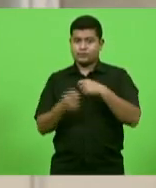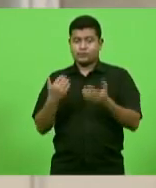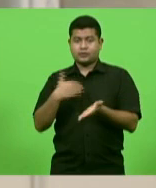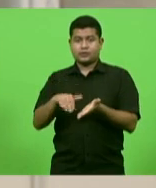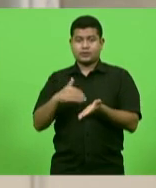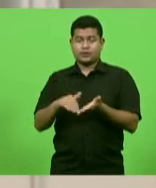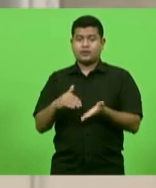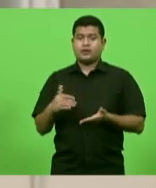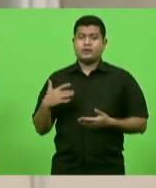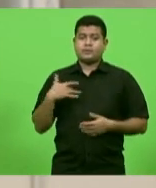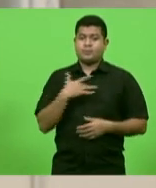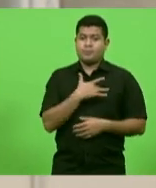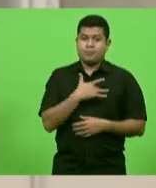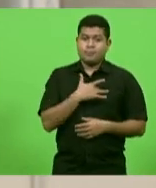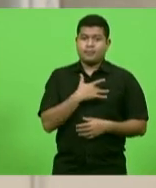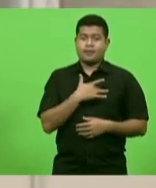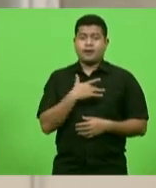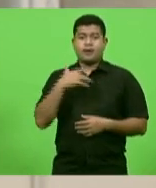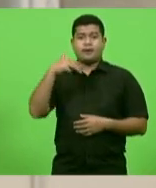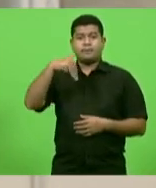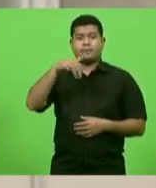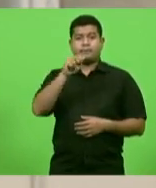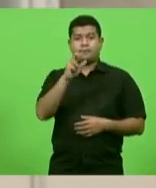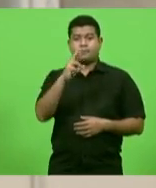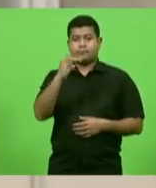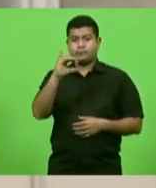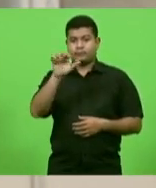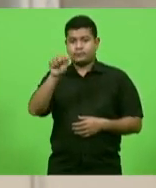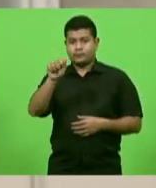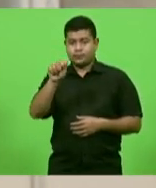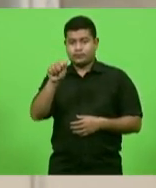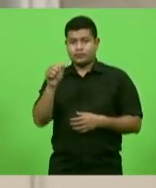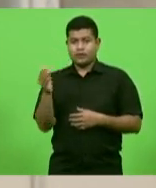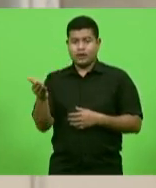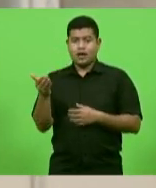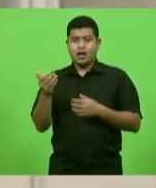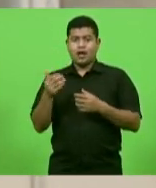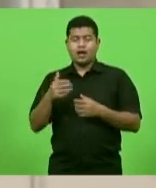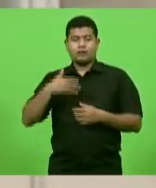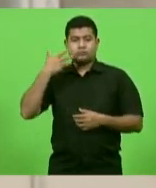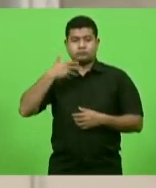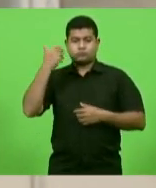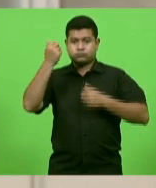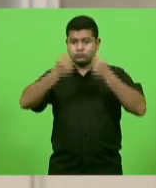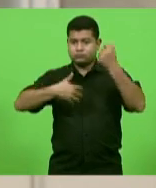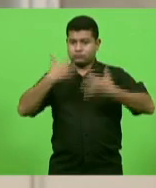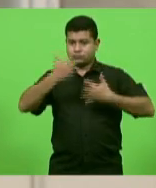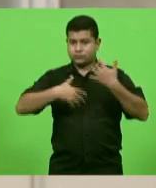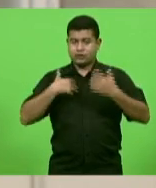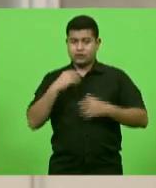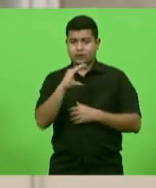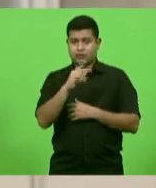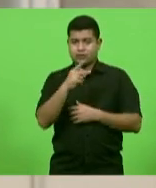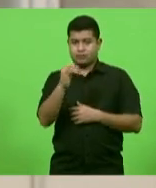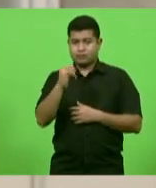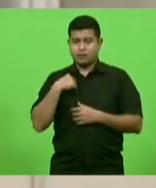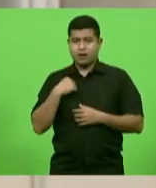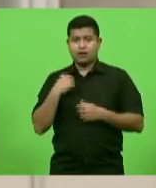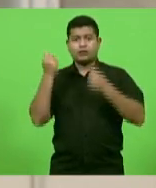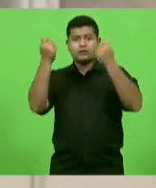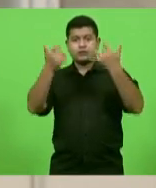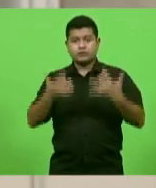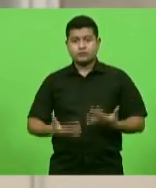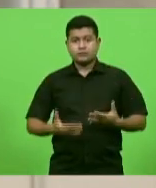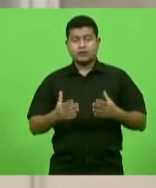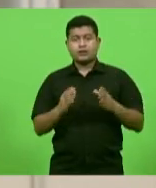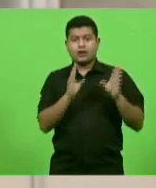Secretaria de Saúde Oi Márcia Regina Power em seu depoimento à CPI narrando os fatos que